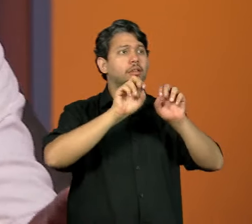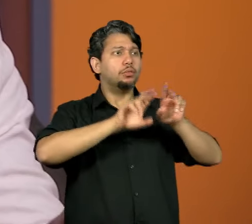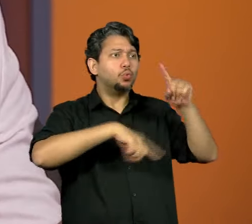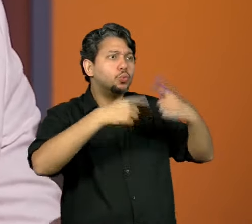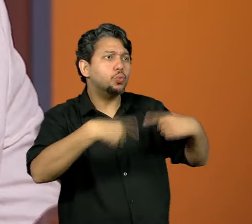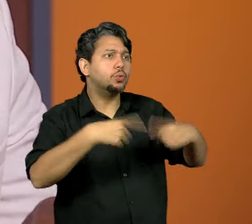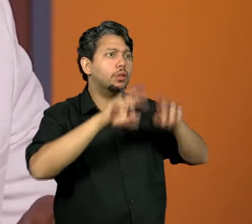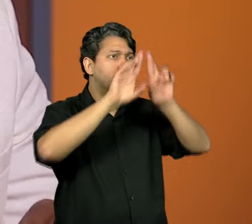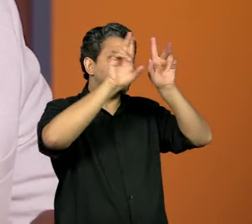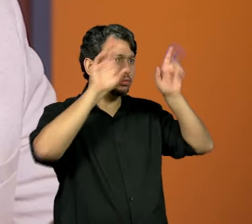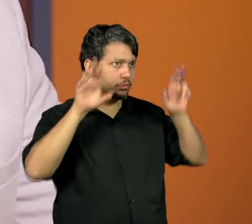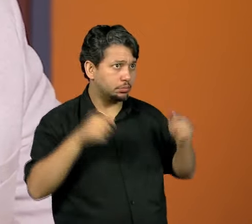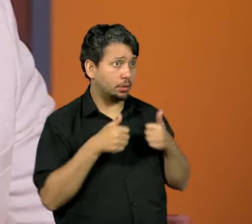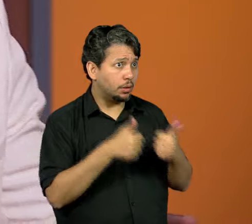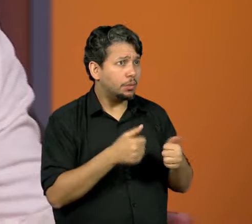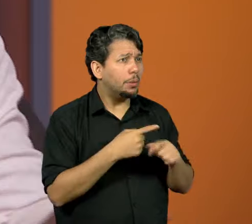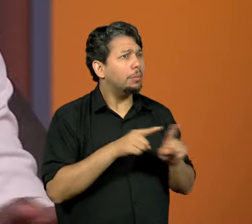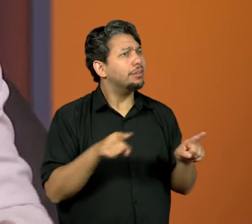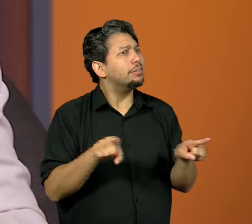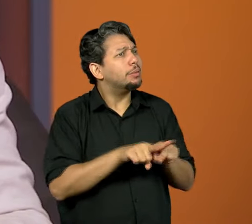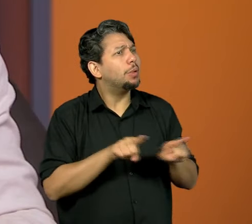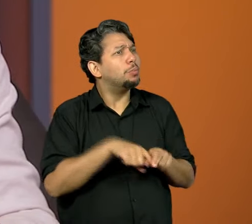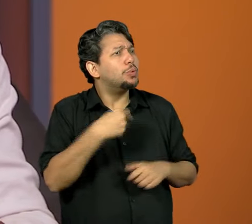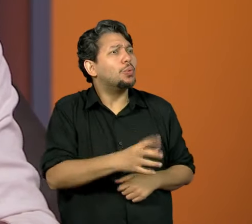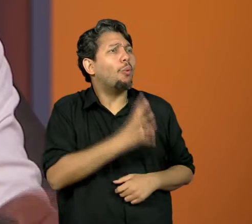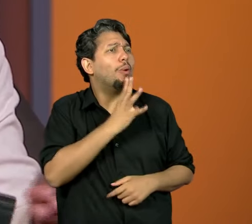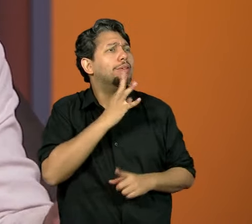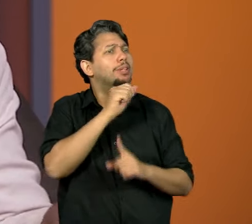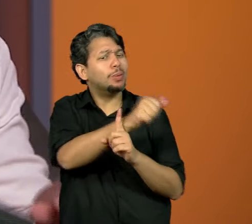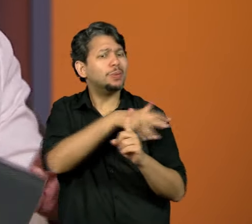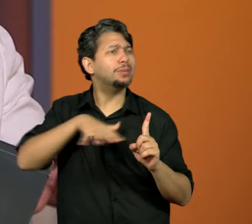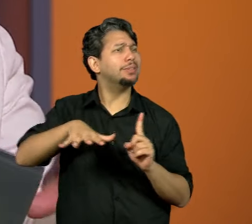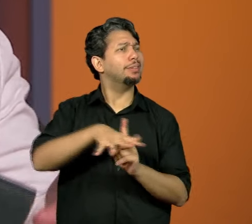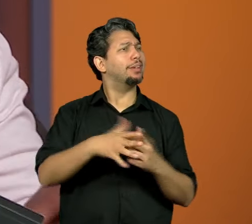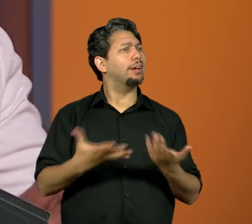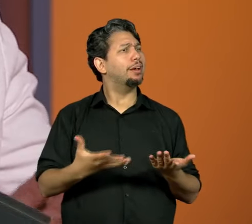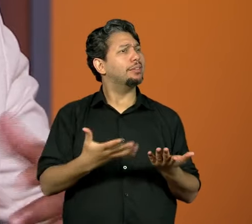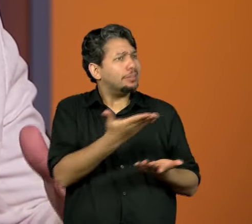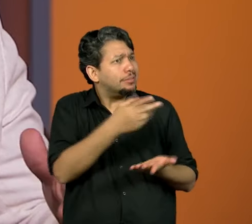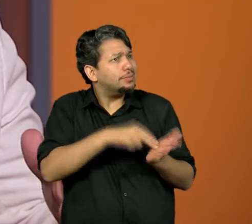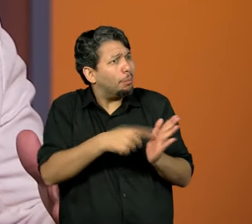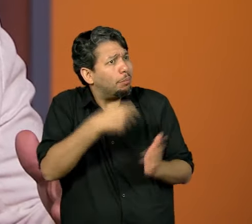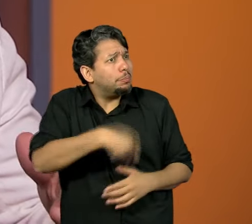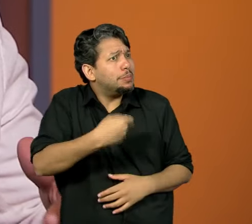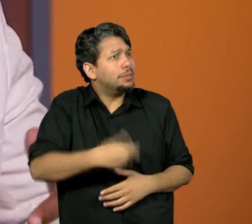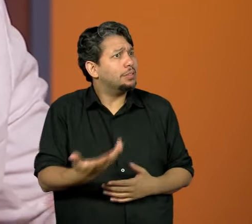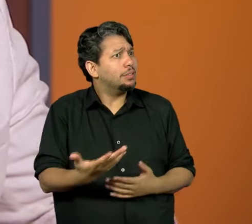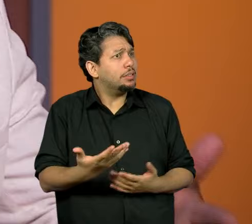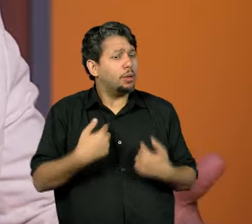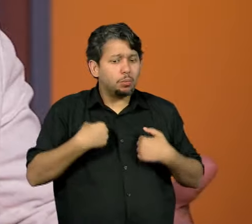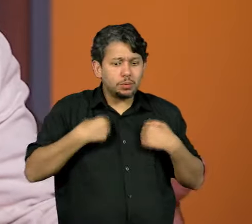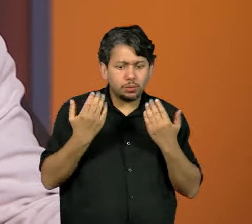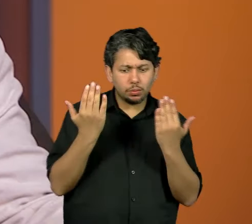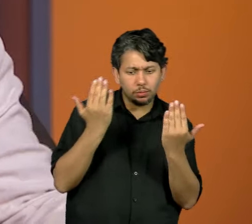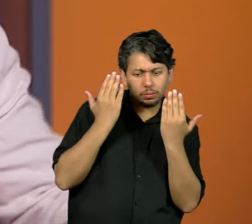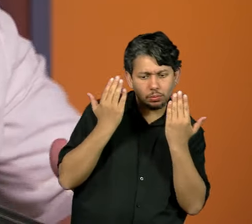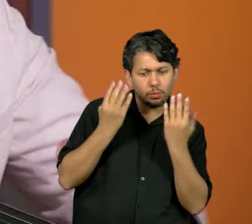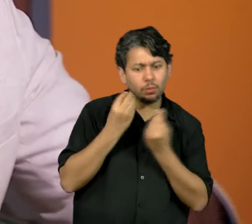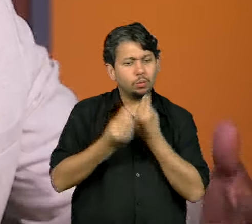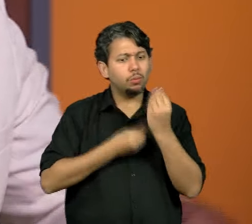torna imperativo um letramento social, né? As pessoas precisam ter esse discernimento, né?